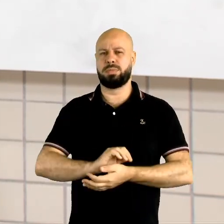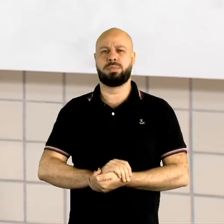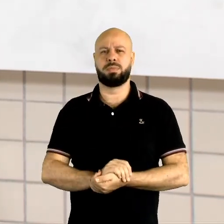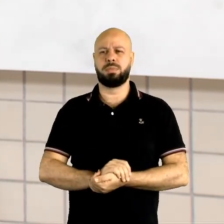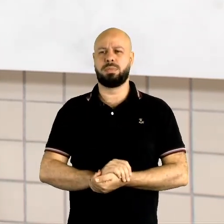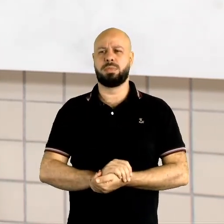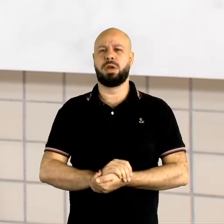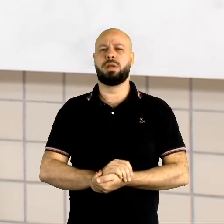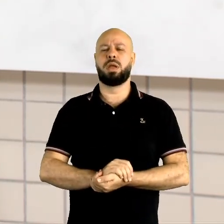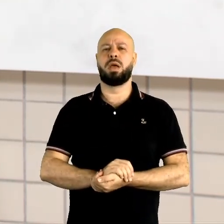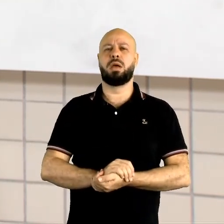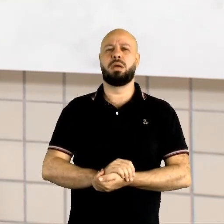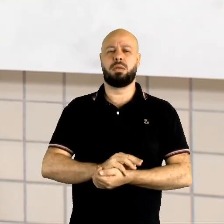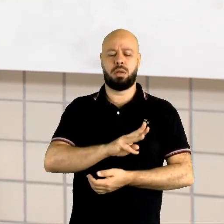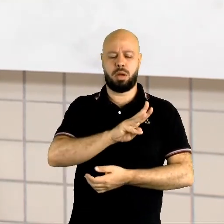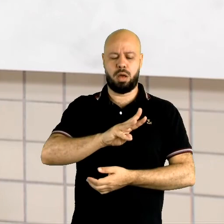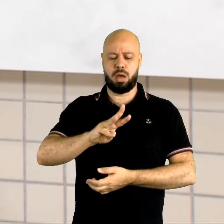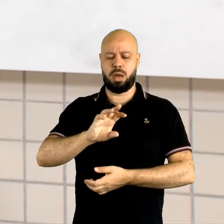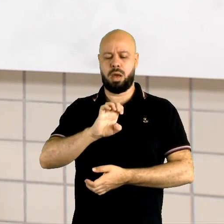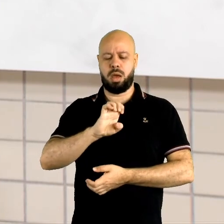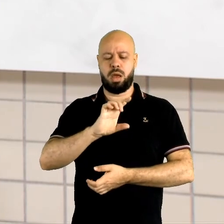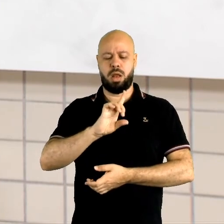plataforma